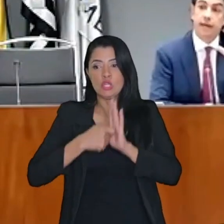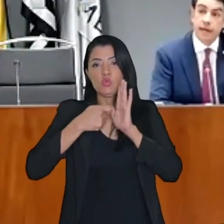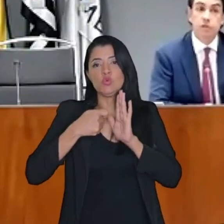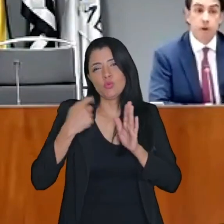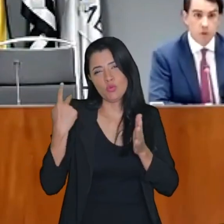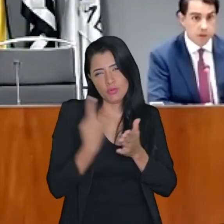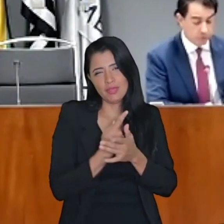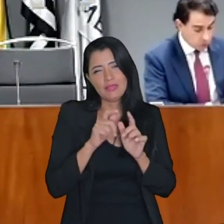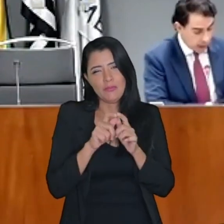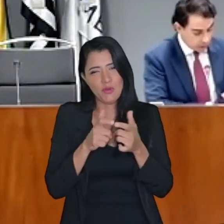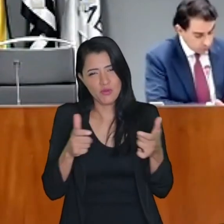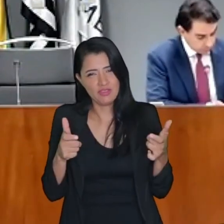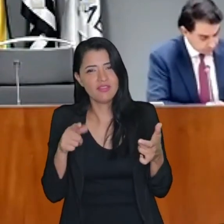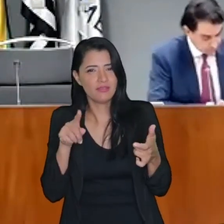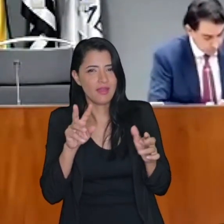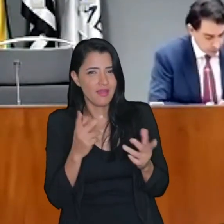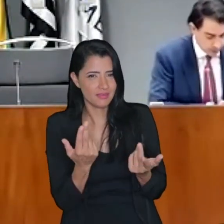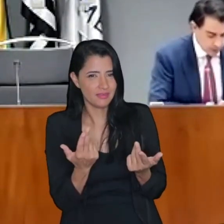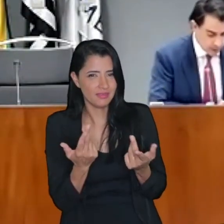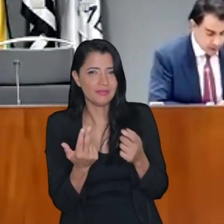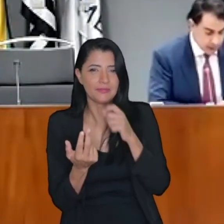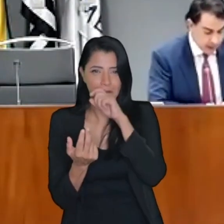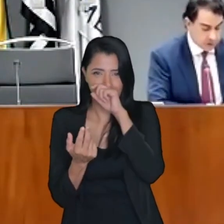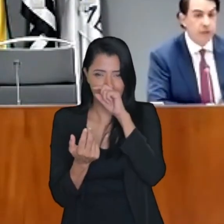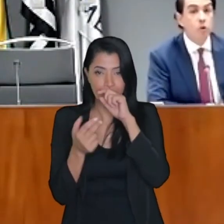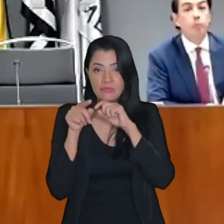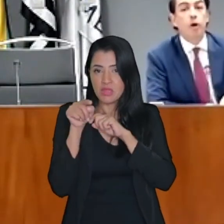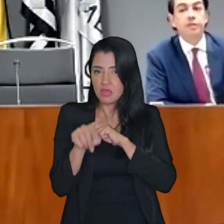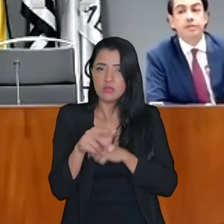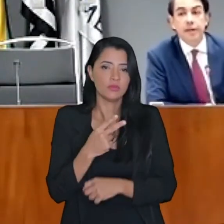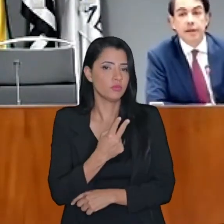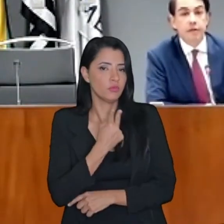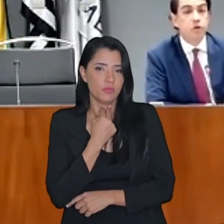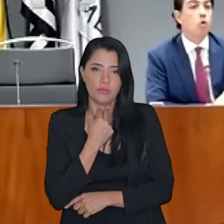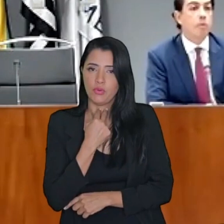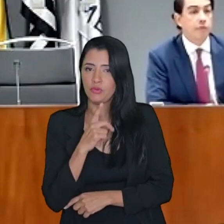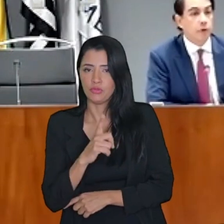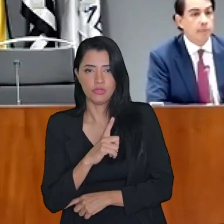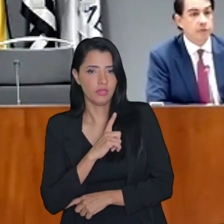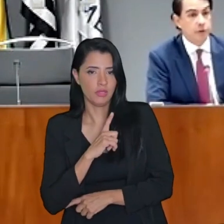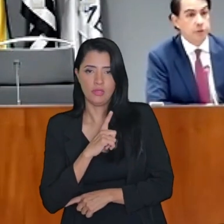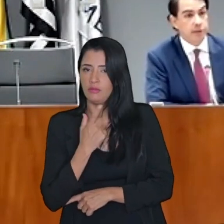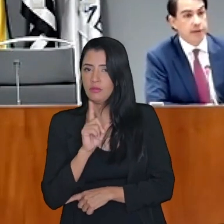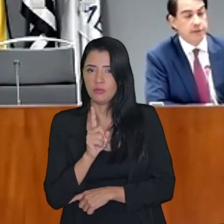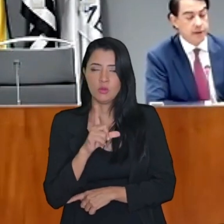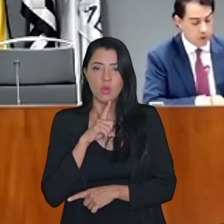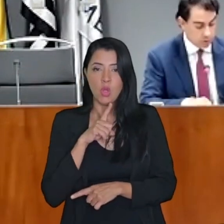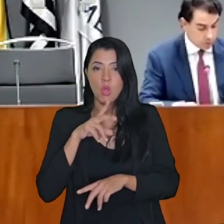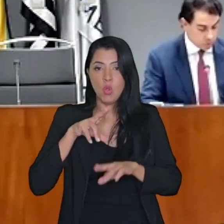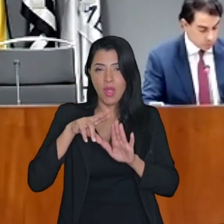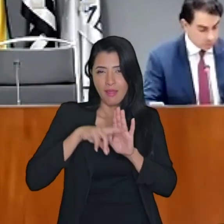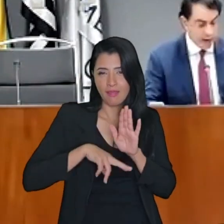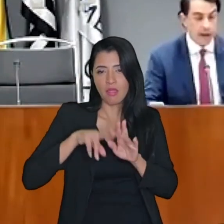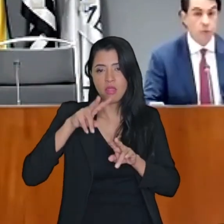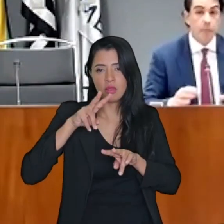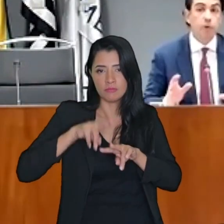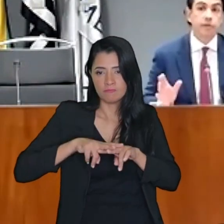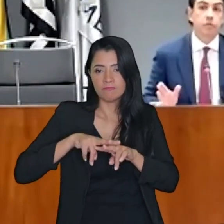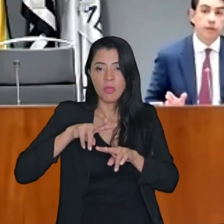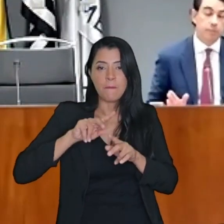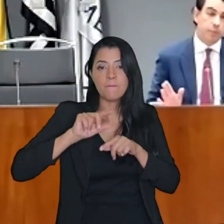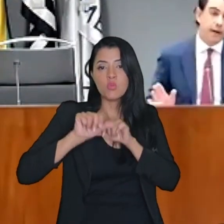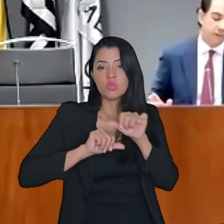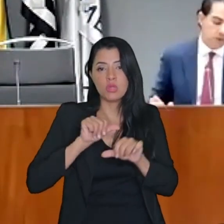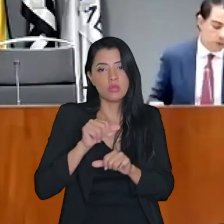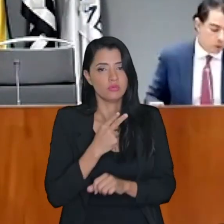acontece na grande maioria dos casos, né? Este não pode ter, de alguma forma, seu regime carcerário modificado. Há,